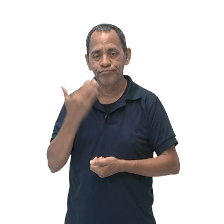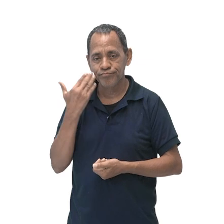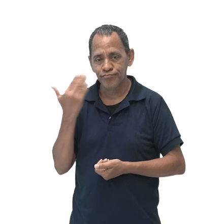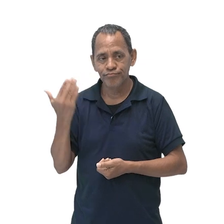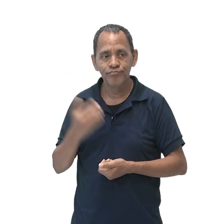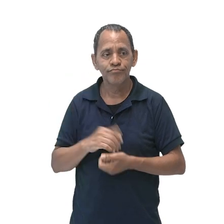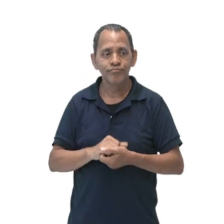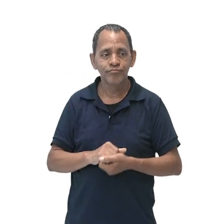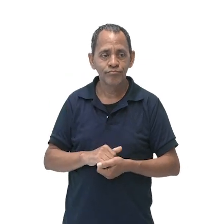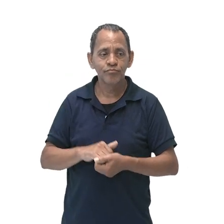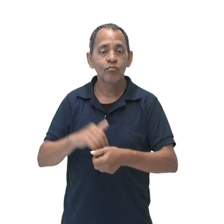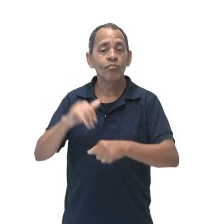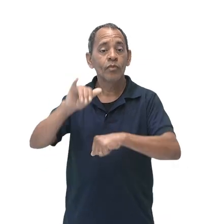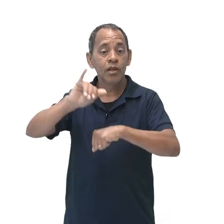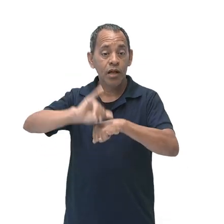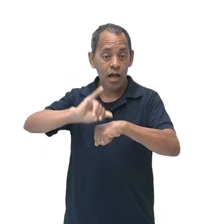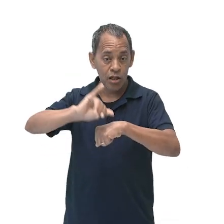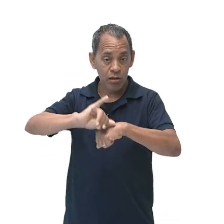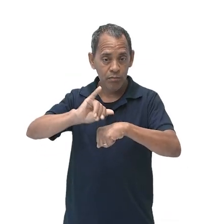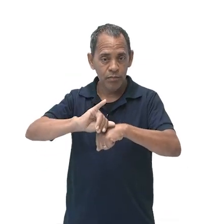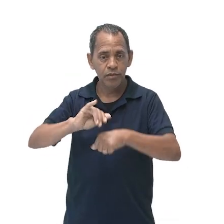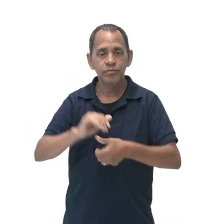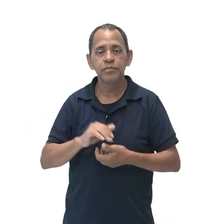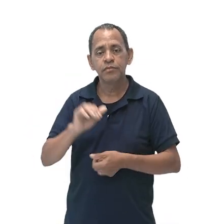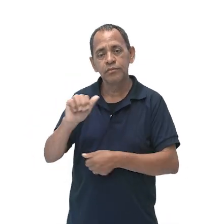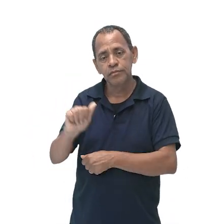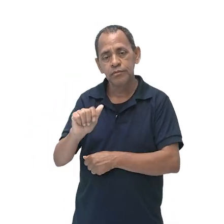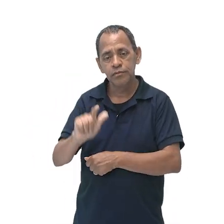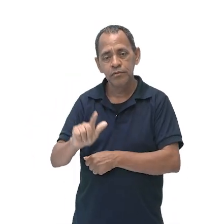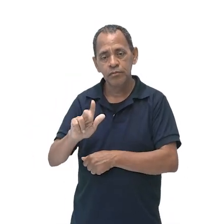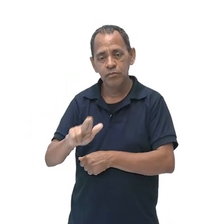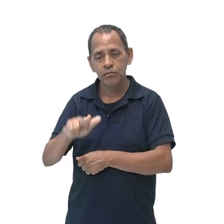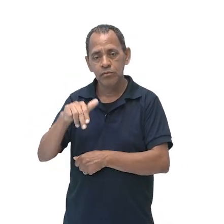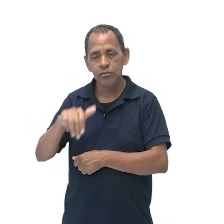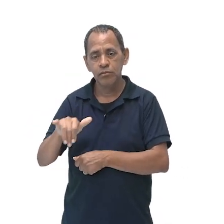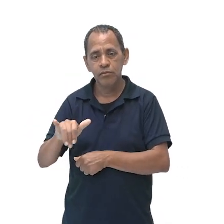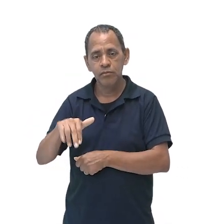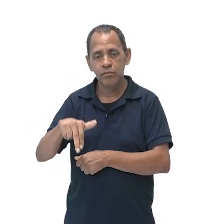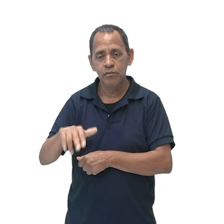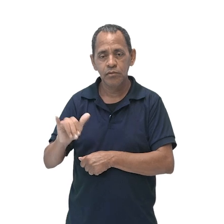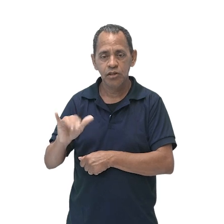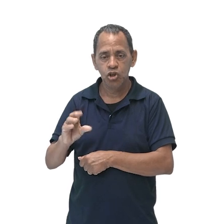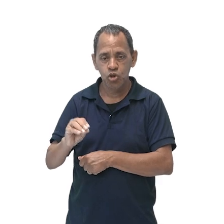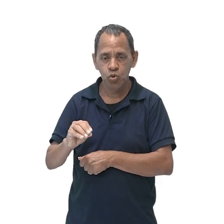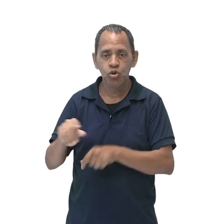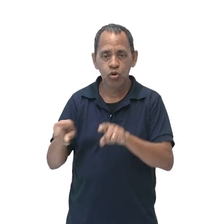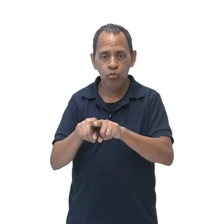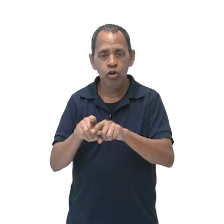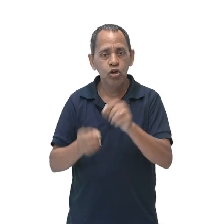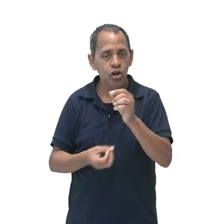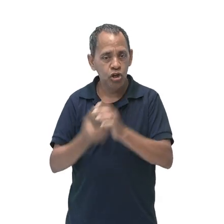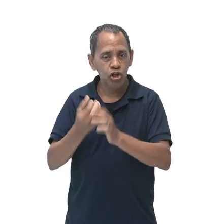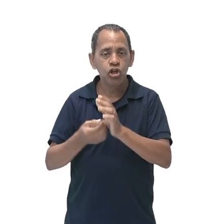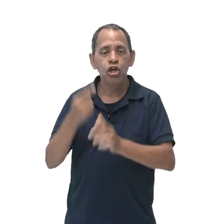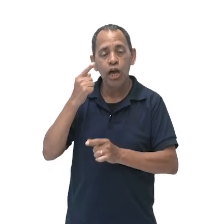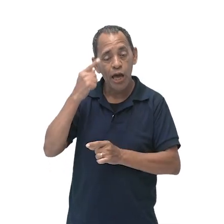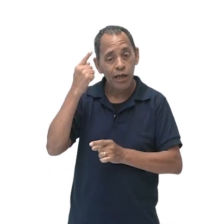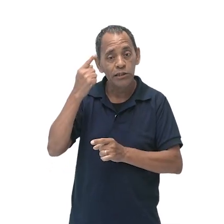em que a bicicleta é feita. Então, perceba que a preposição de conecta os enunciados e estabelece para a gente a ideia